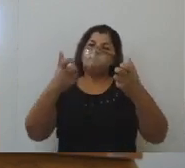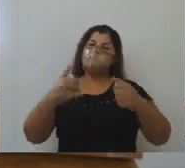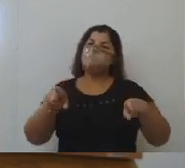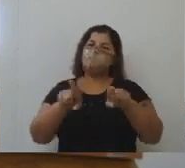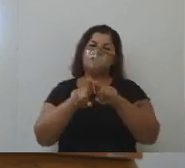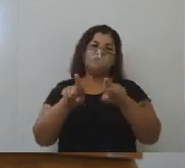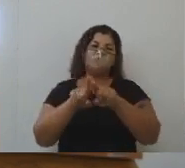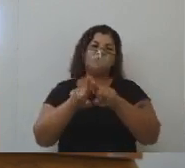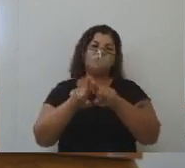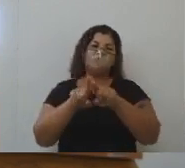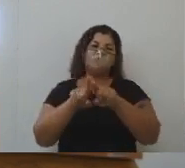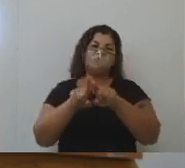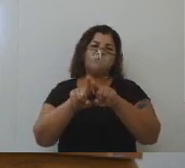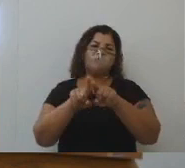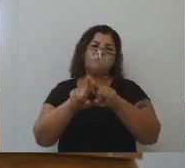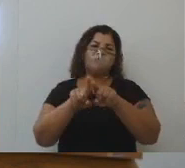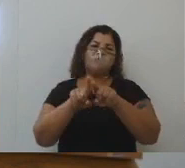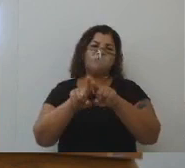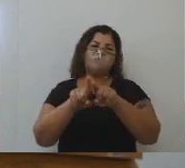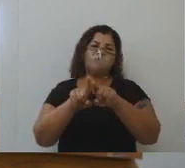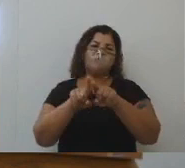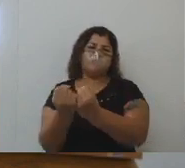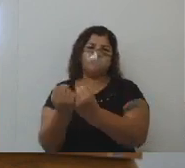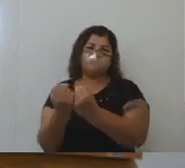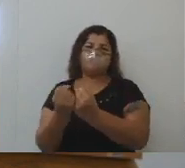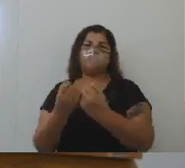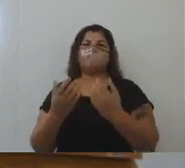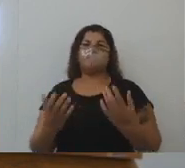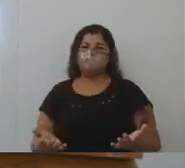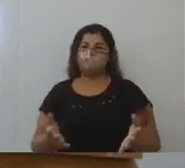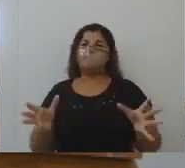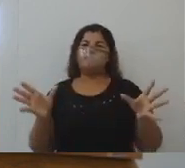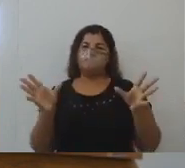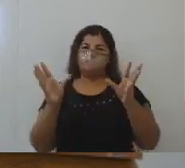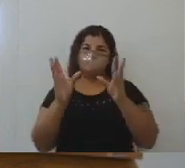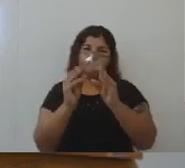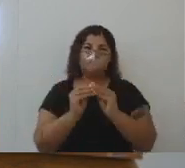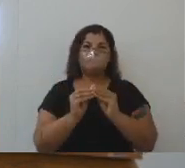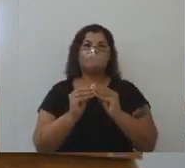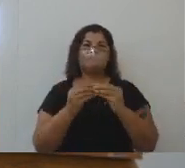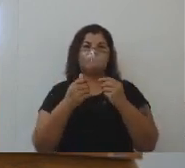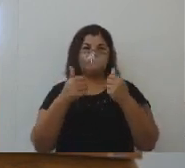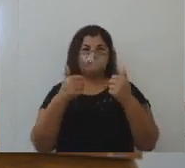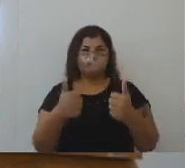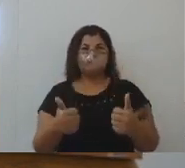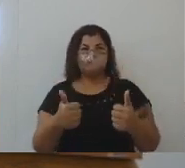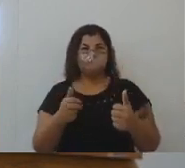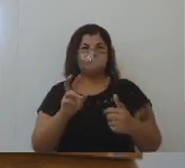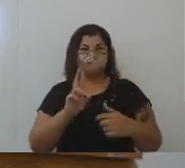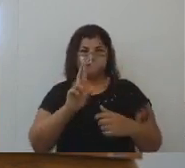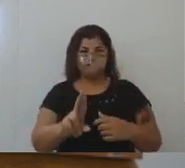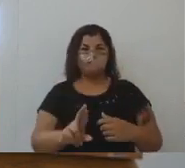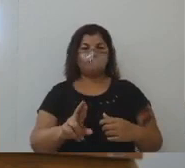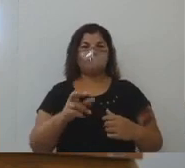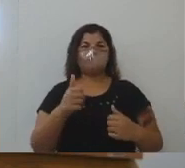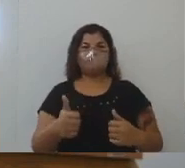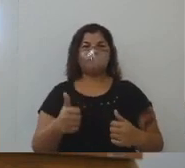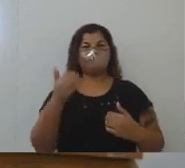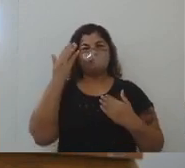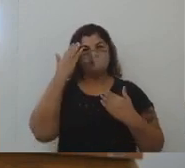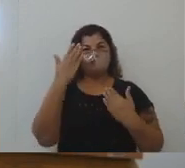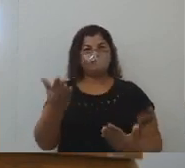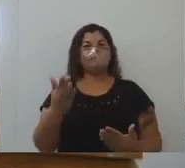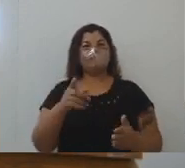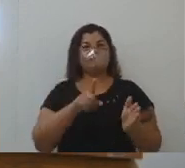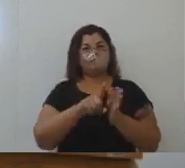como sociologia, certo? Tem muita coisa para falar, mas eu espero que esse recorte ele tenha sido importante para responder a tua pergunta. Muito obrigado